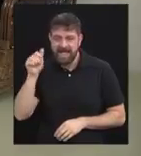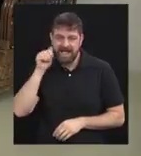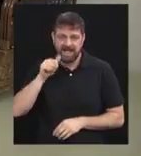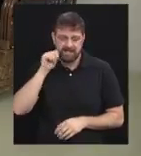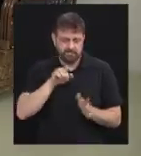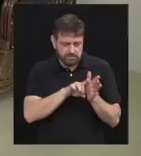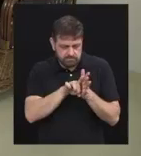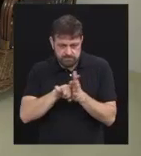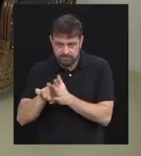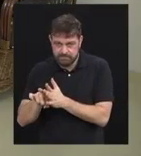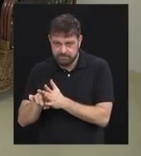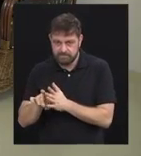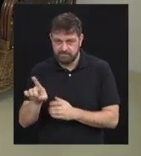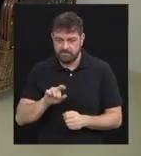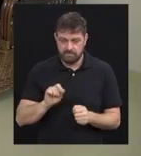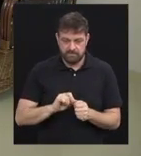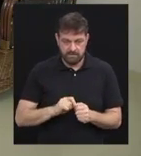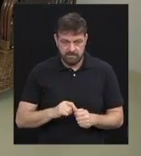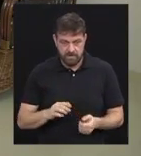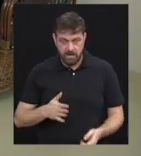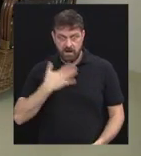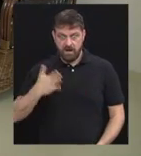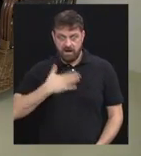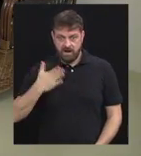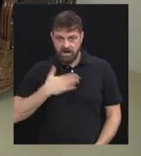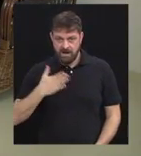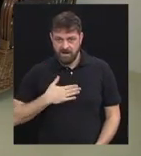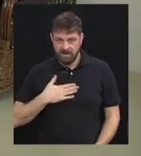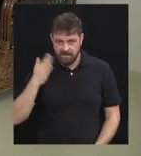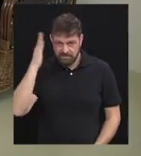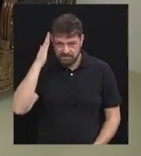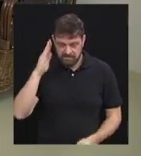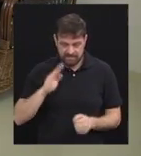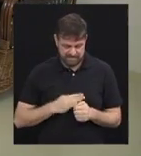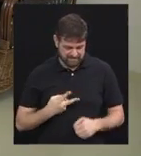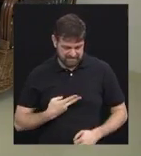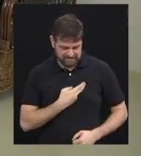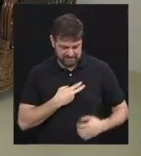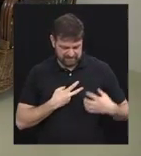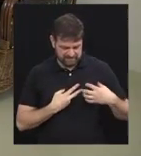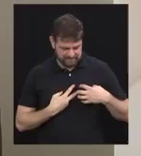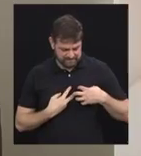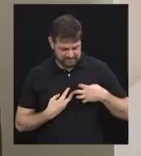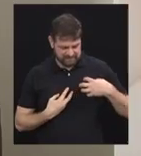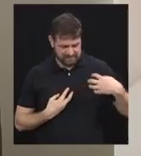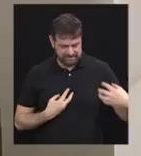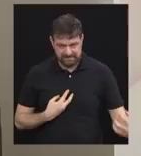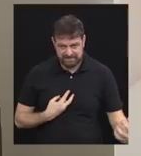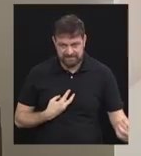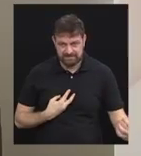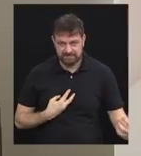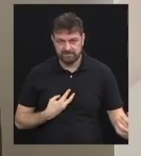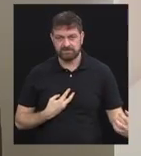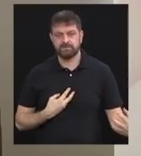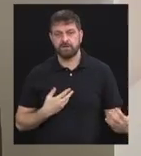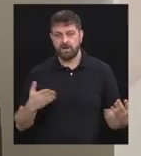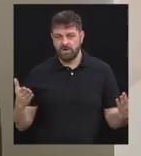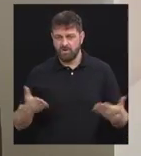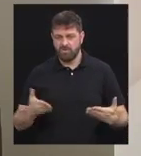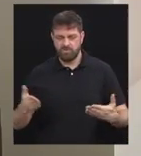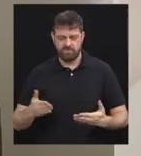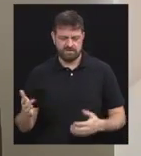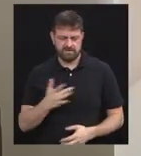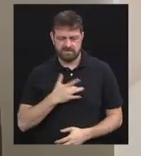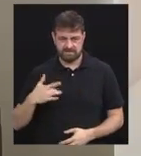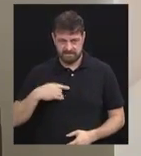caso. E não é um caso de se assustar também por conta de retirada de mama? Não, hoje em dia, tanto no